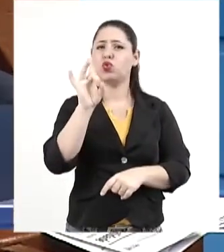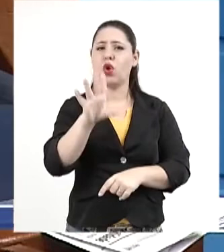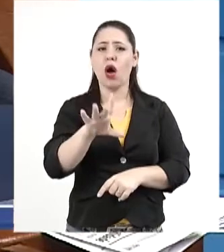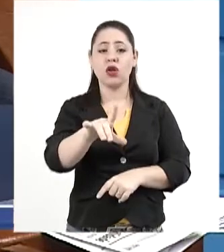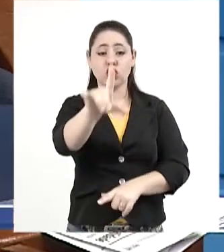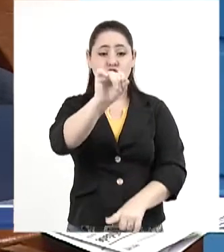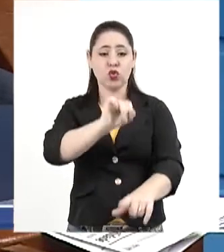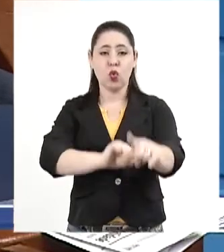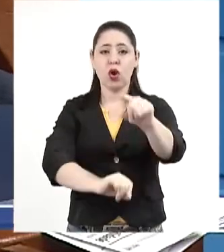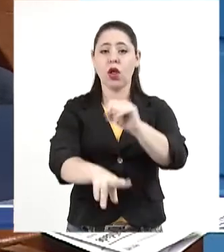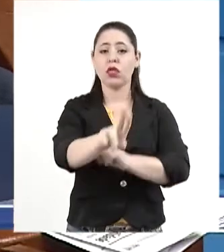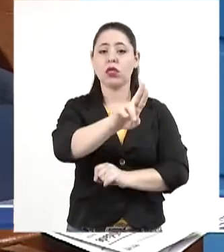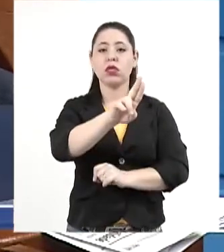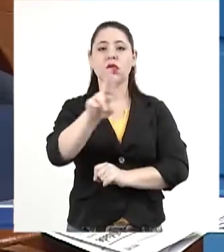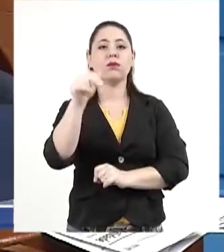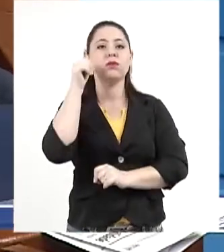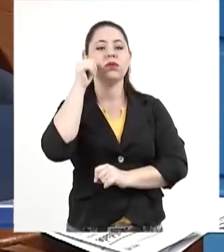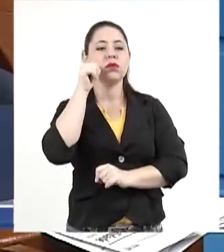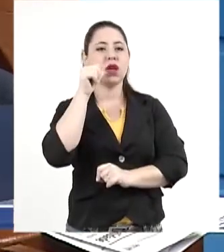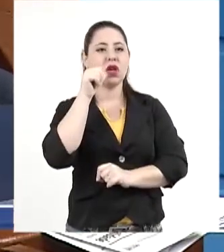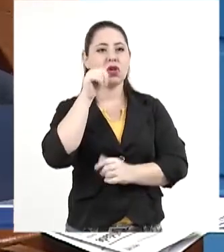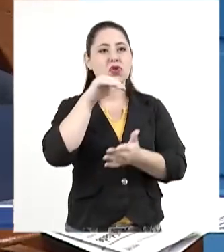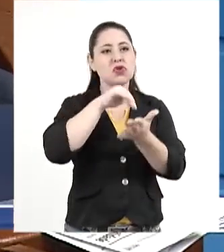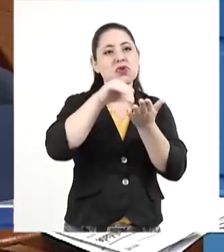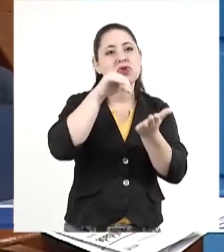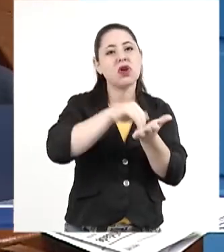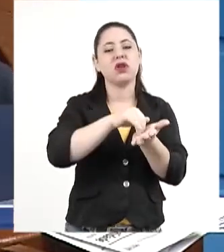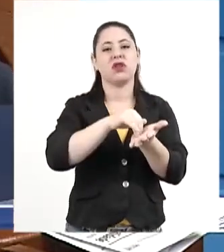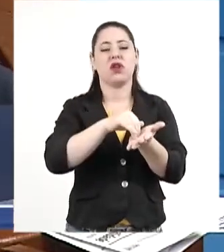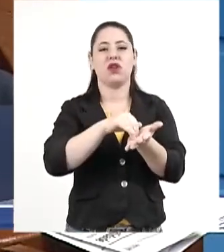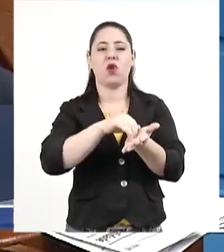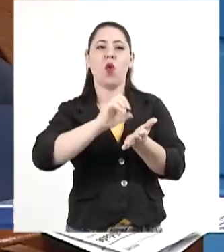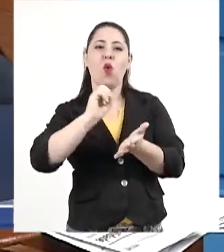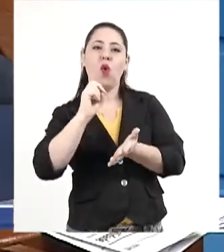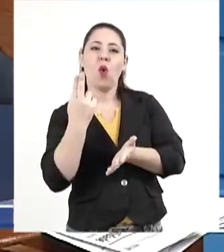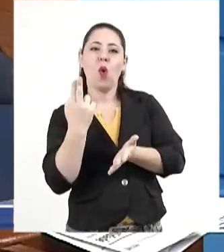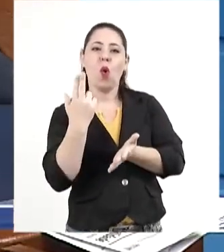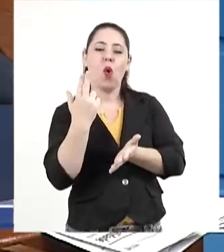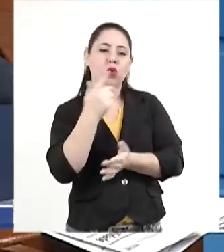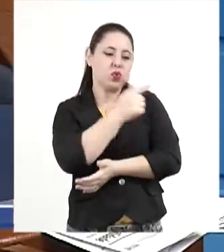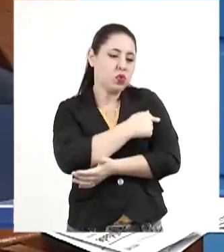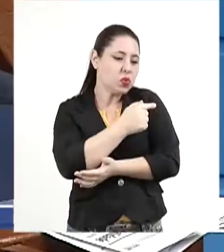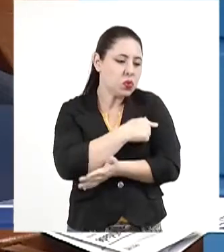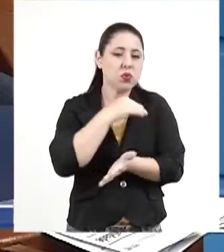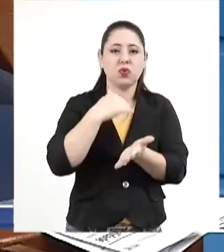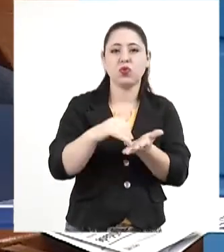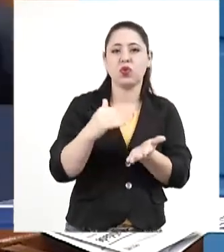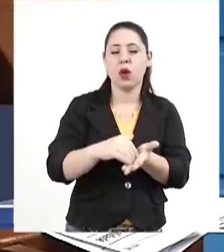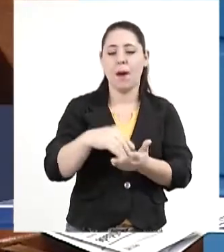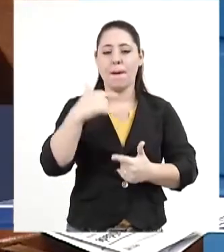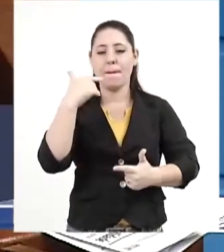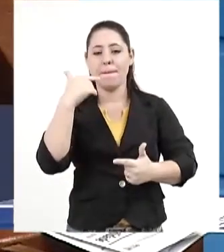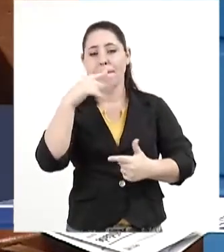nomear alguém para uma subsecretaria ou para uma superintendência, seja nas prefeituras ou no governo